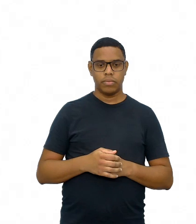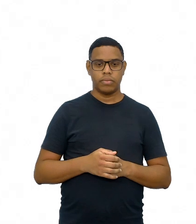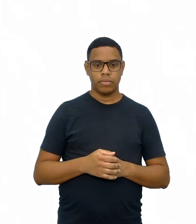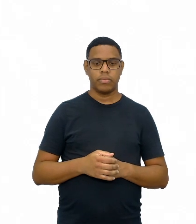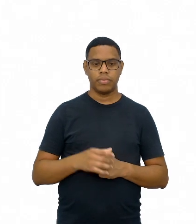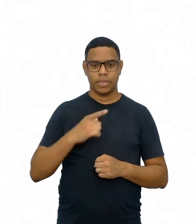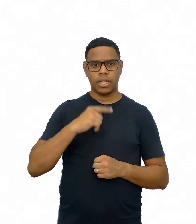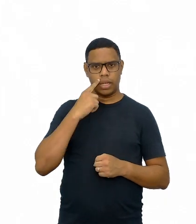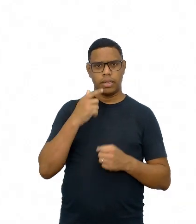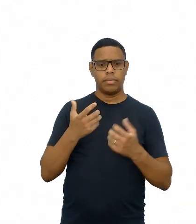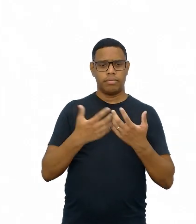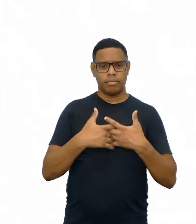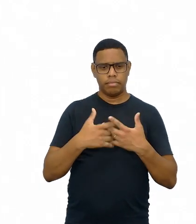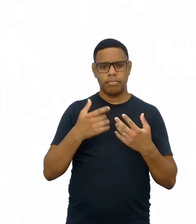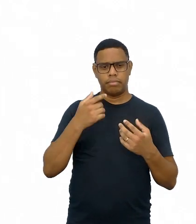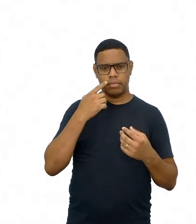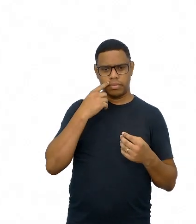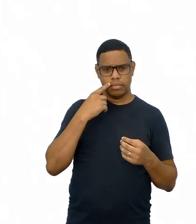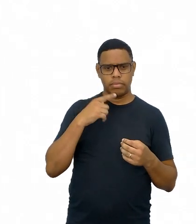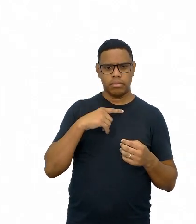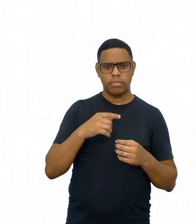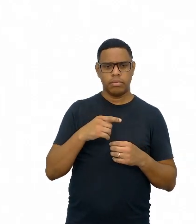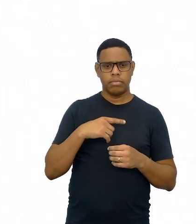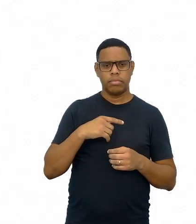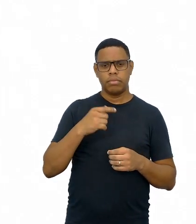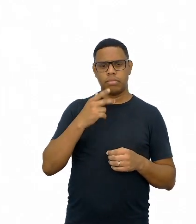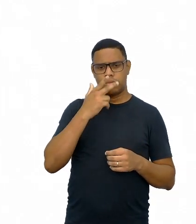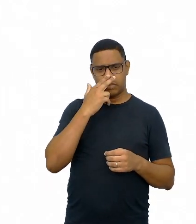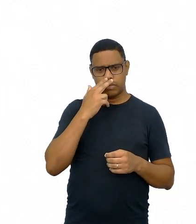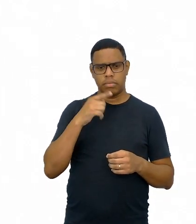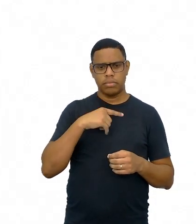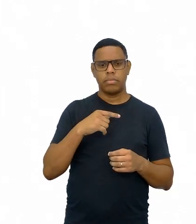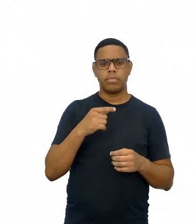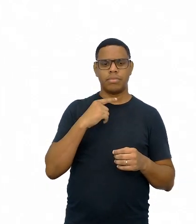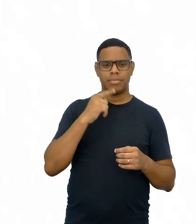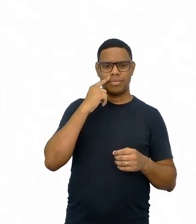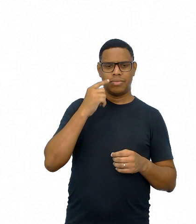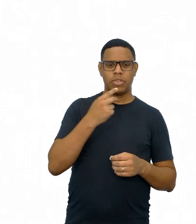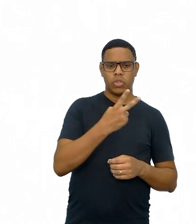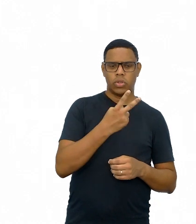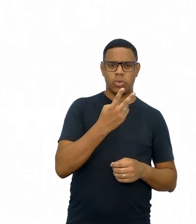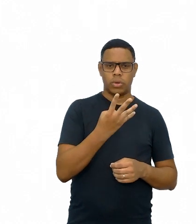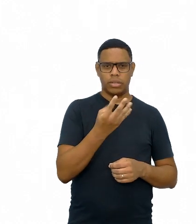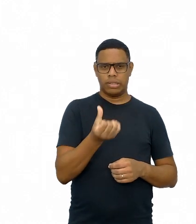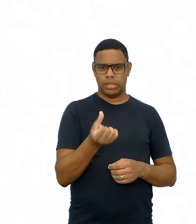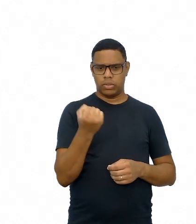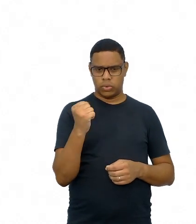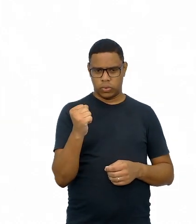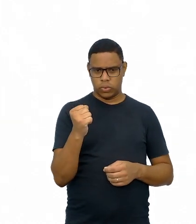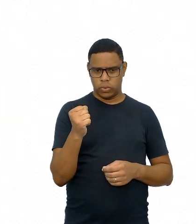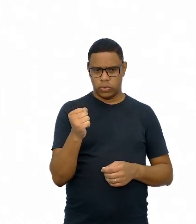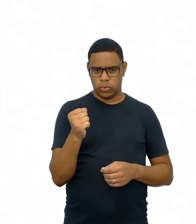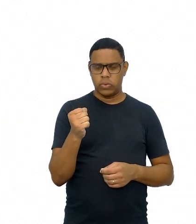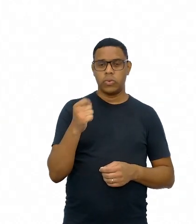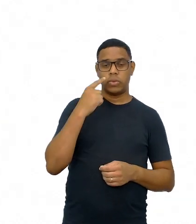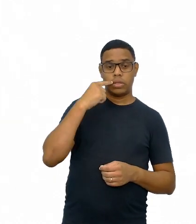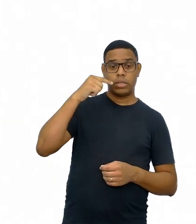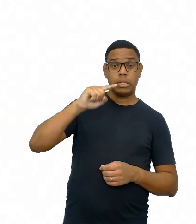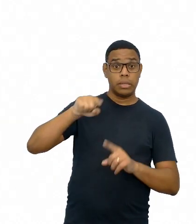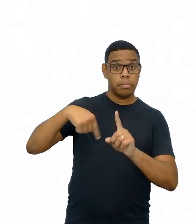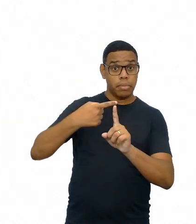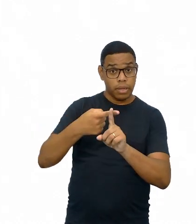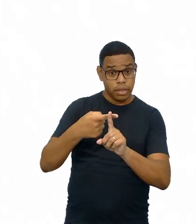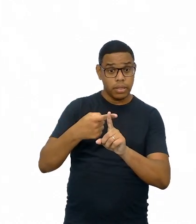uma máquina, né, de somar, então nós temos os números aqui acima, né, 2, 4, 6 e 8, então ao